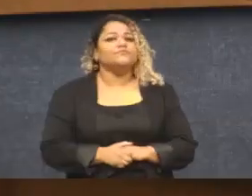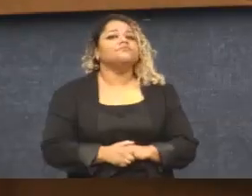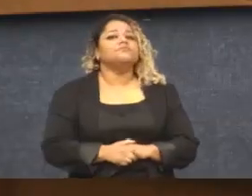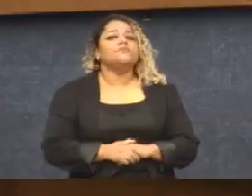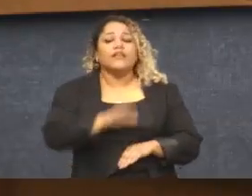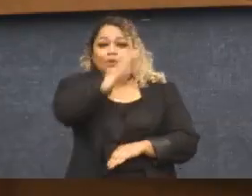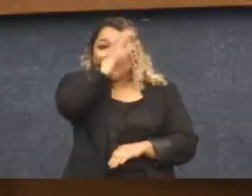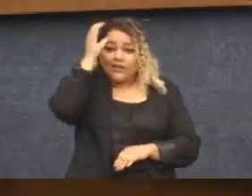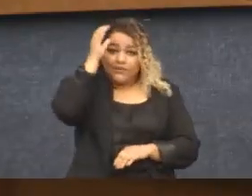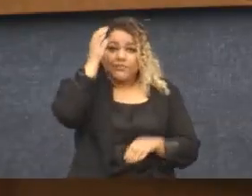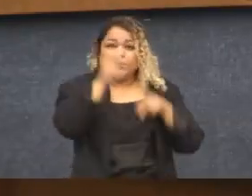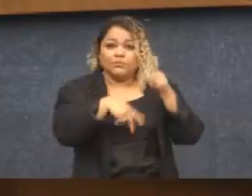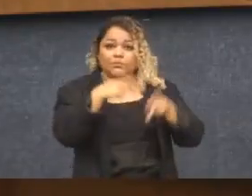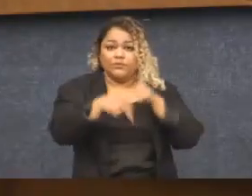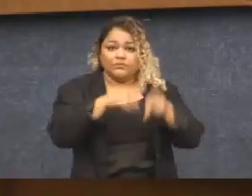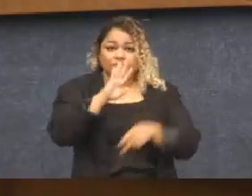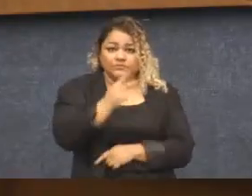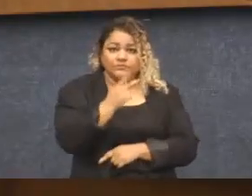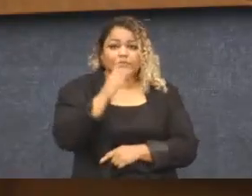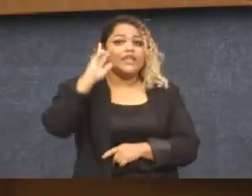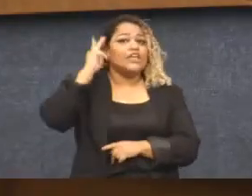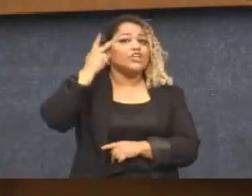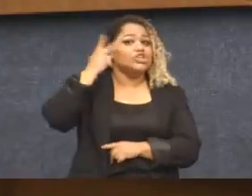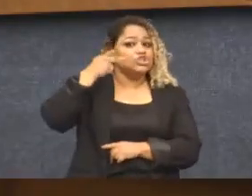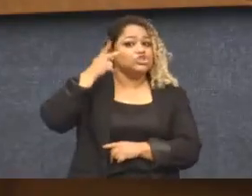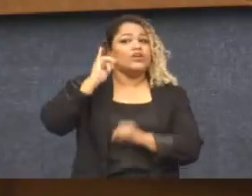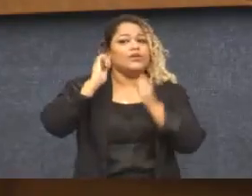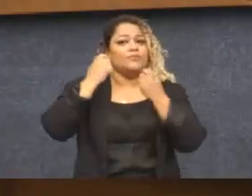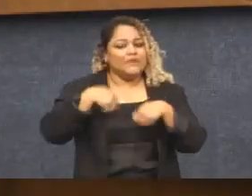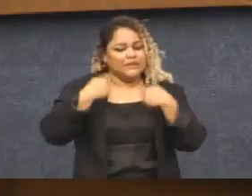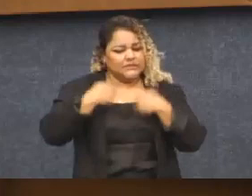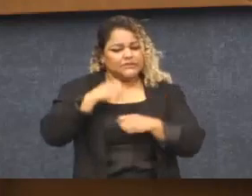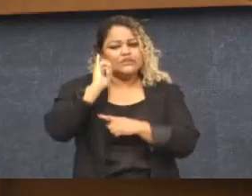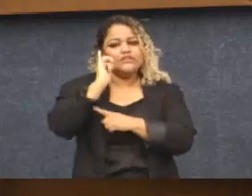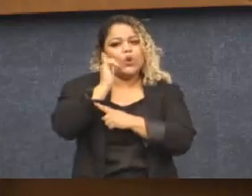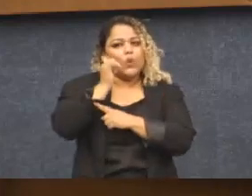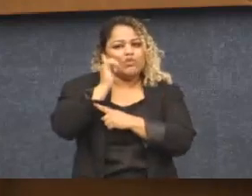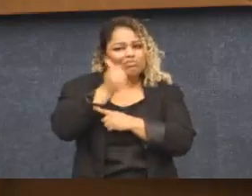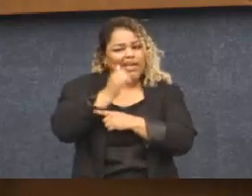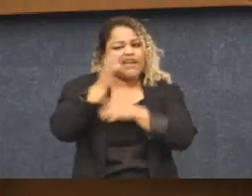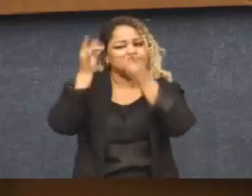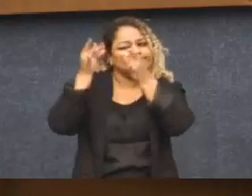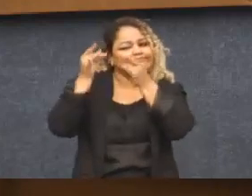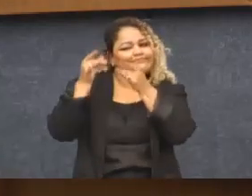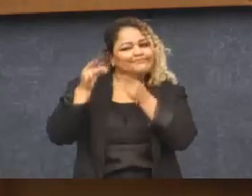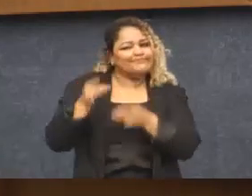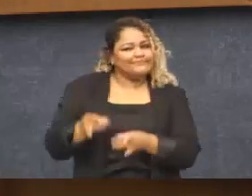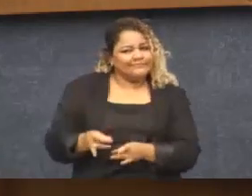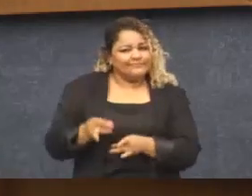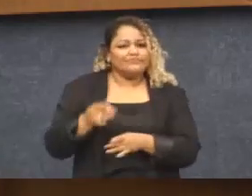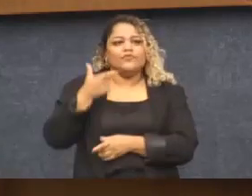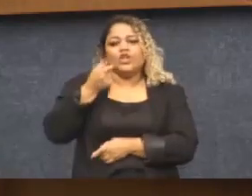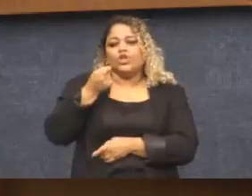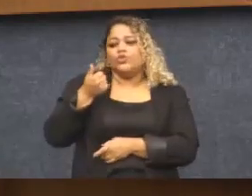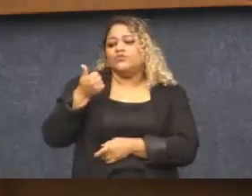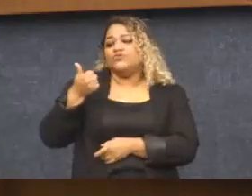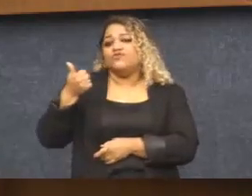Horizonte. As histórias precisam ser contadas tintim por tintim. Em